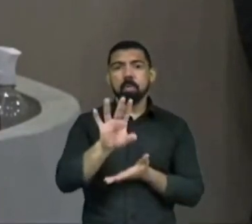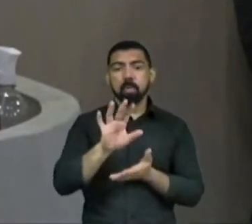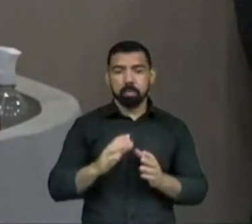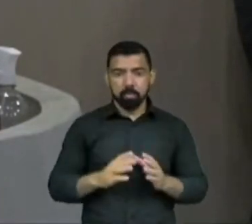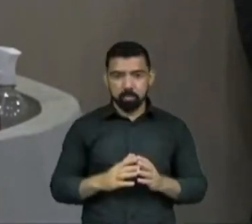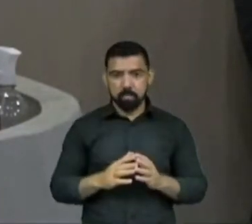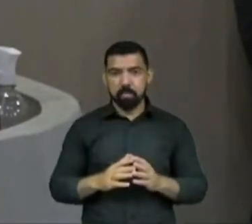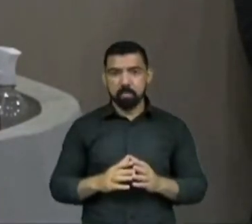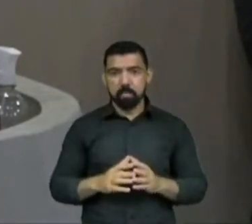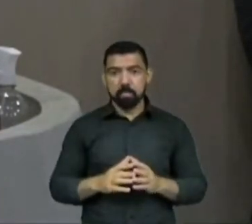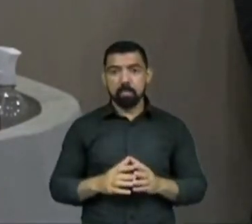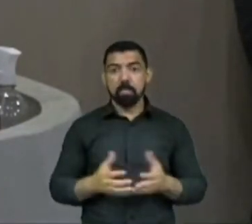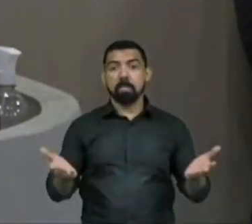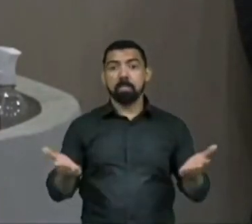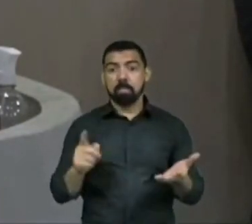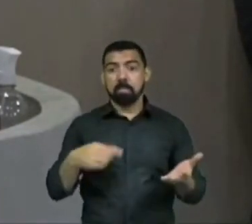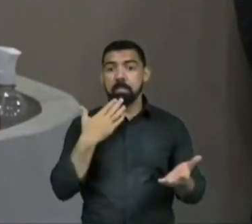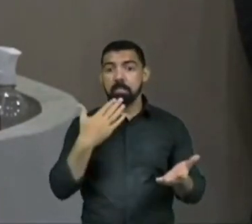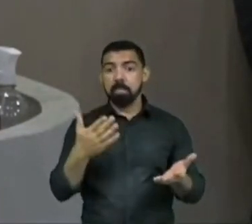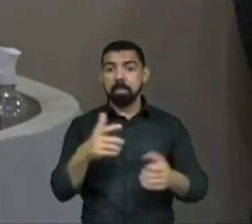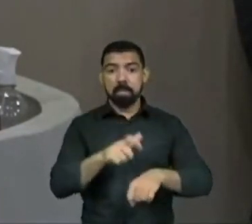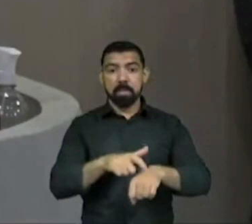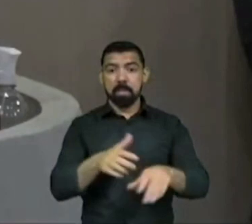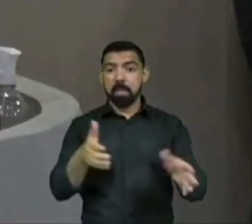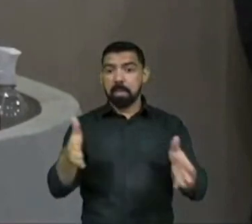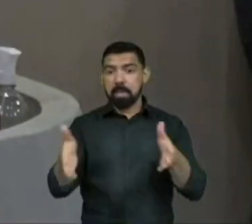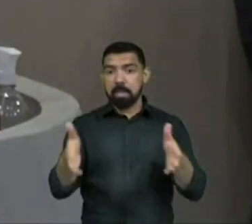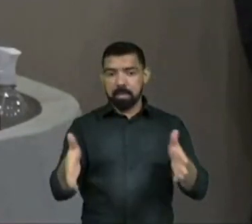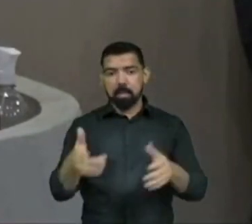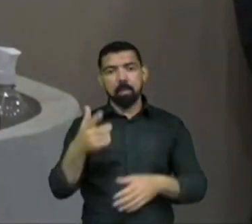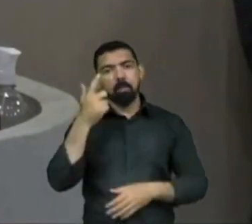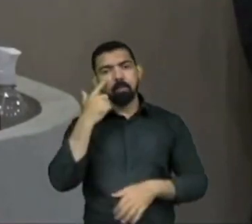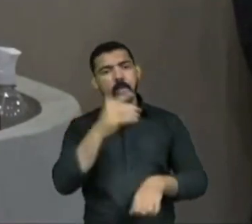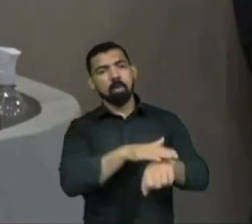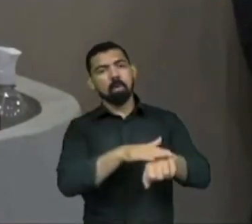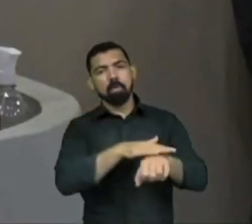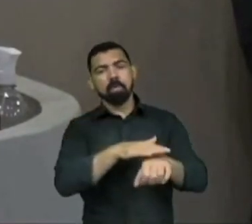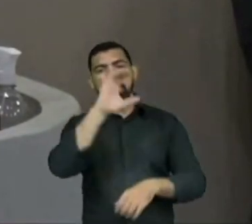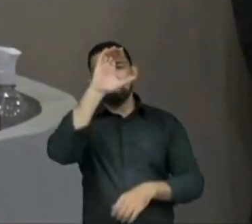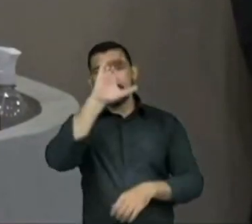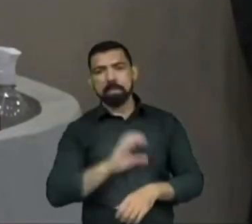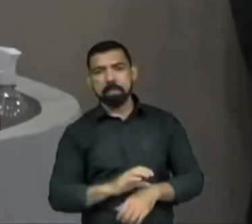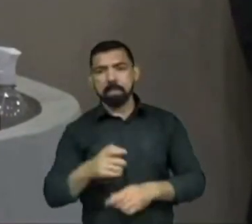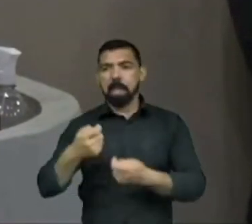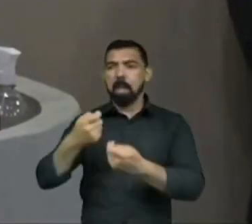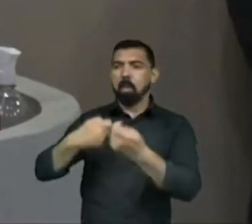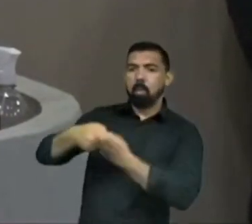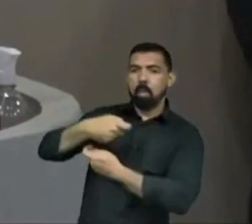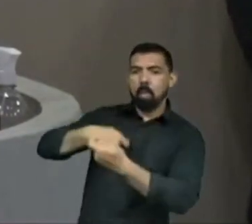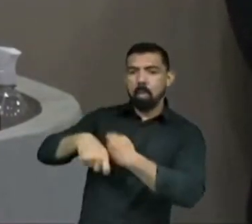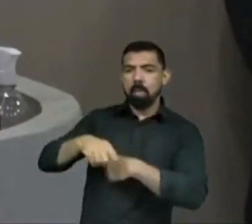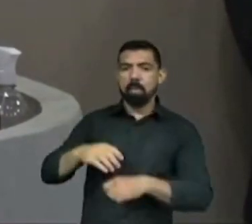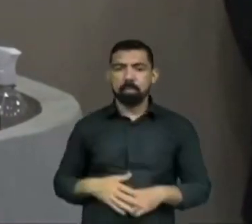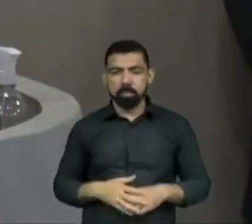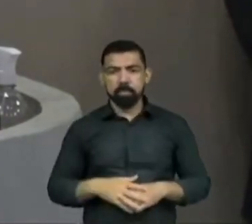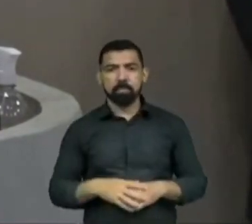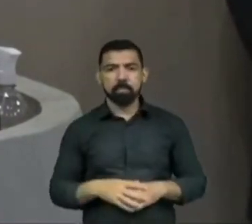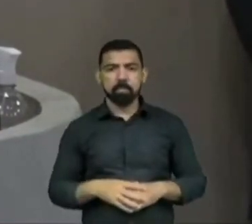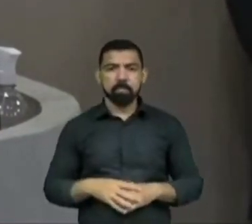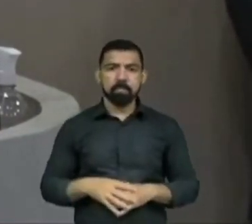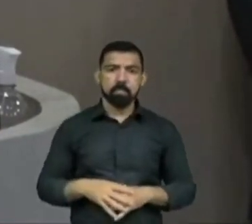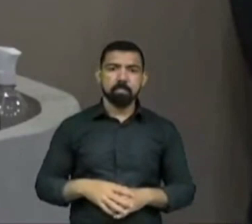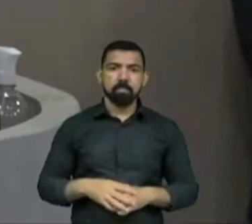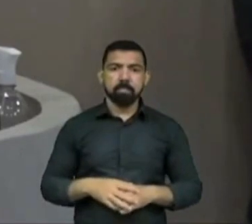era para pedir tempo, para ouvir os cidadãos, para ouvir economistas, para ouvir